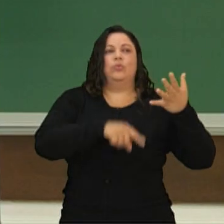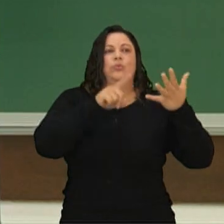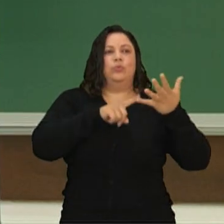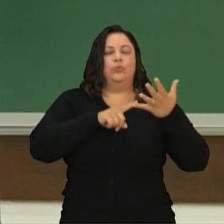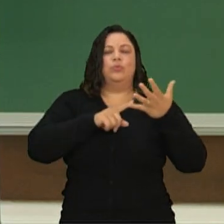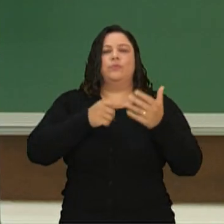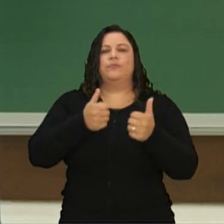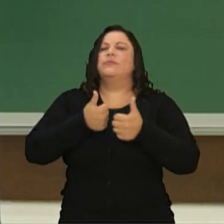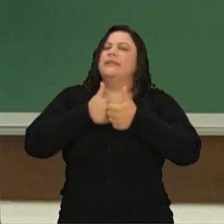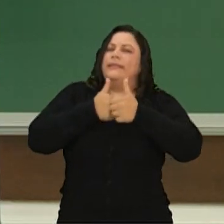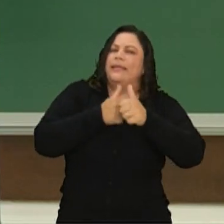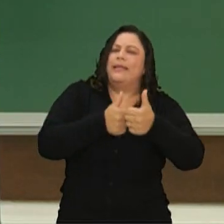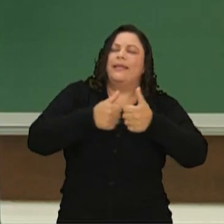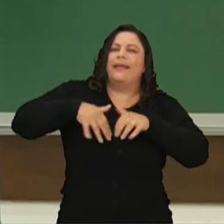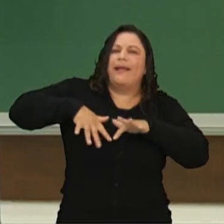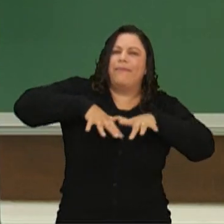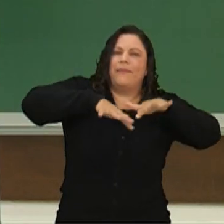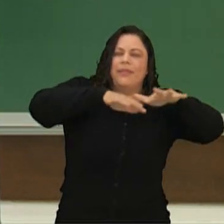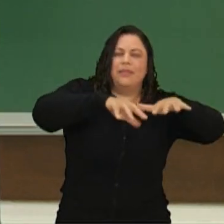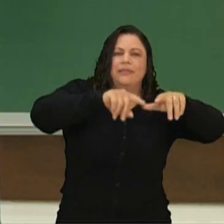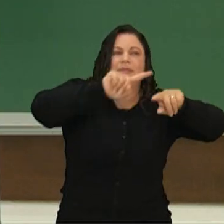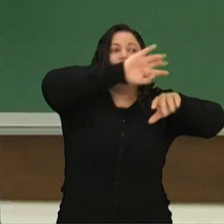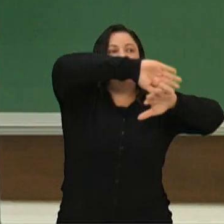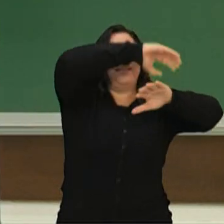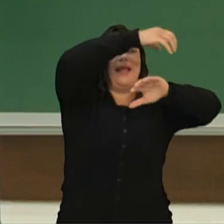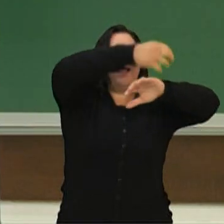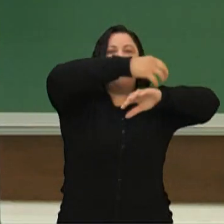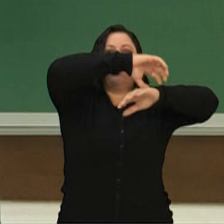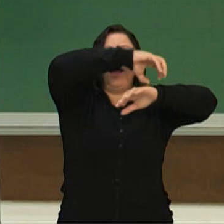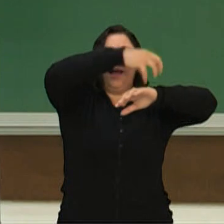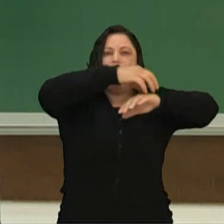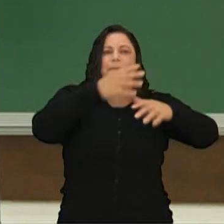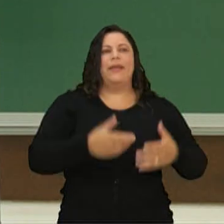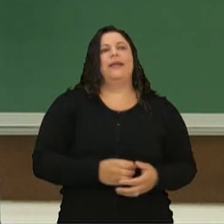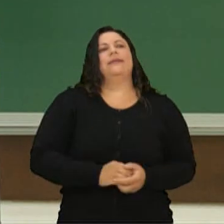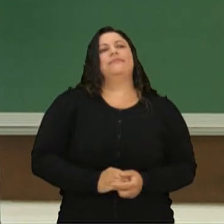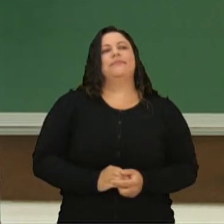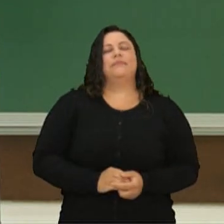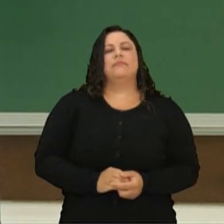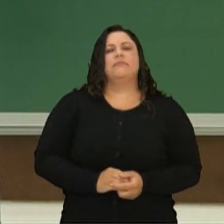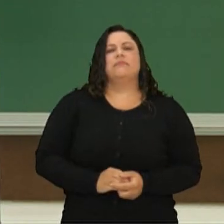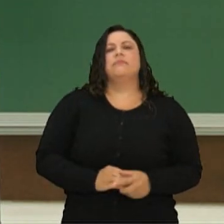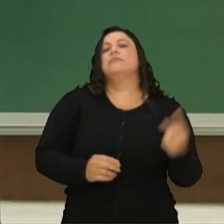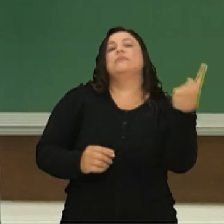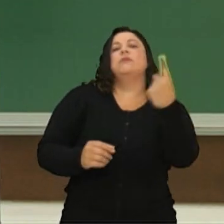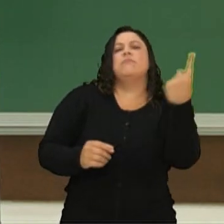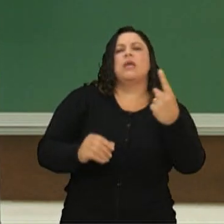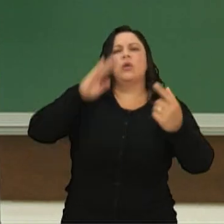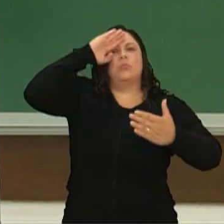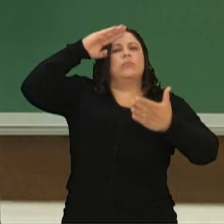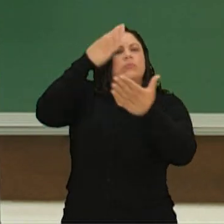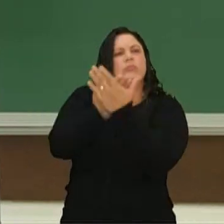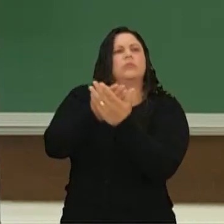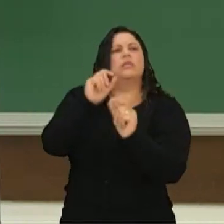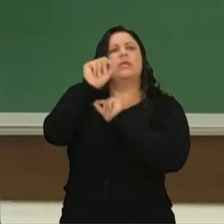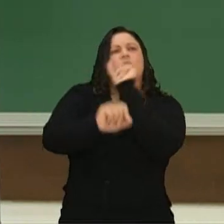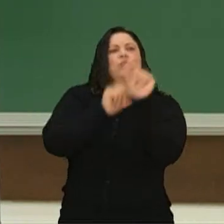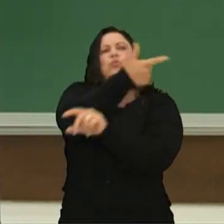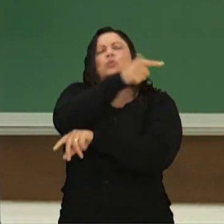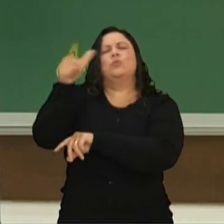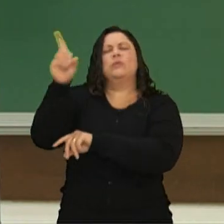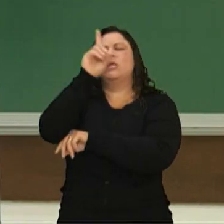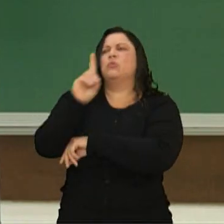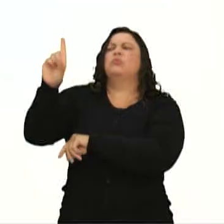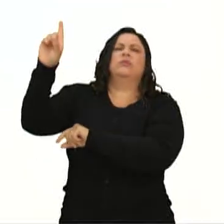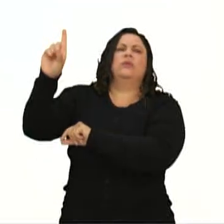vocês. O credo, não há outro Deus senão Alá, e Maomé é o seu